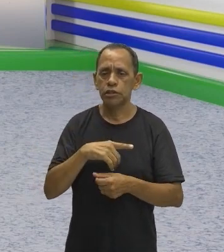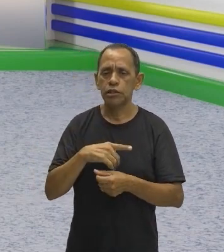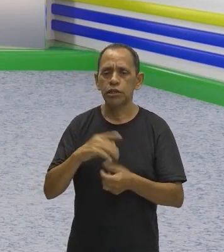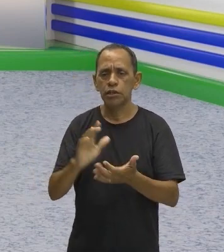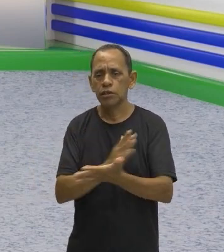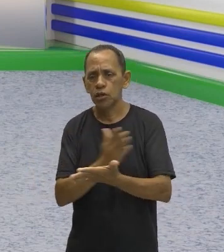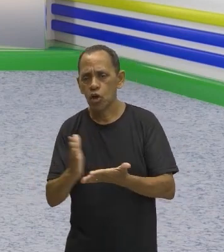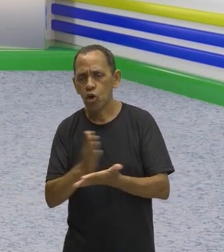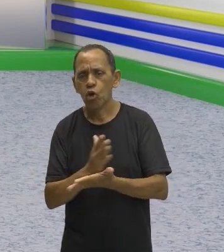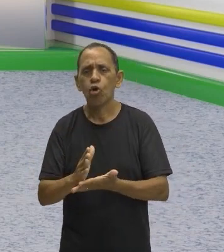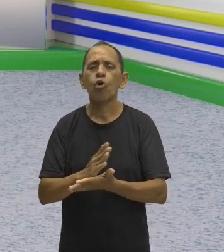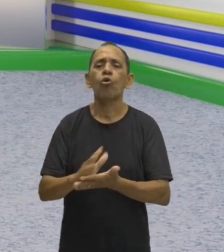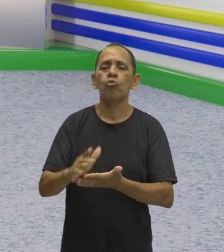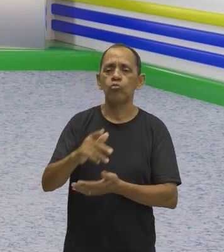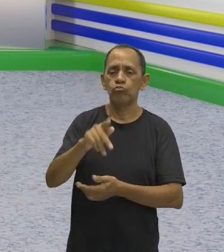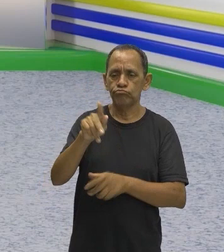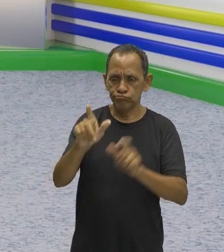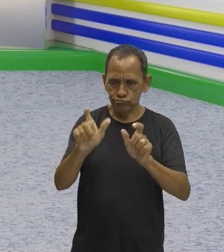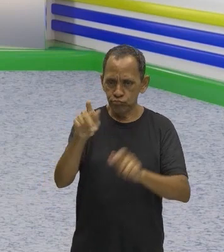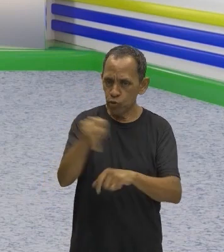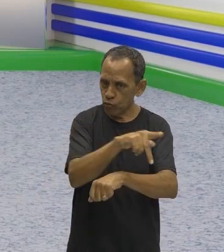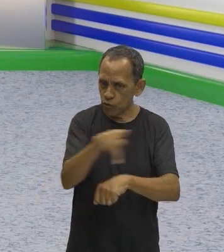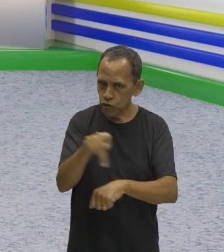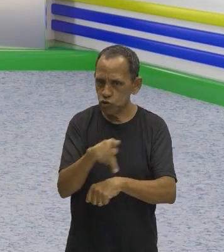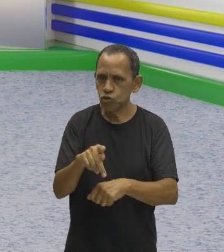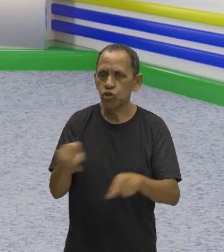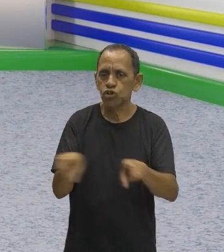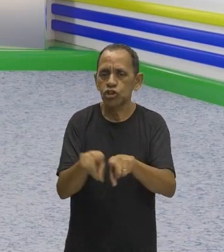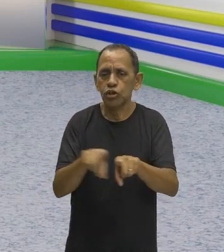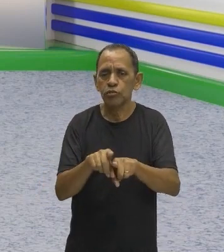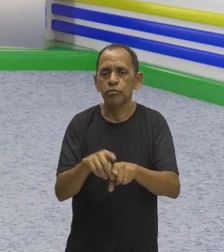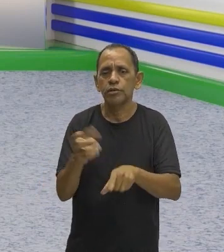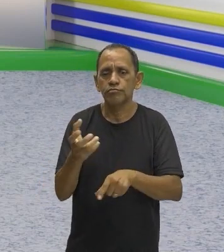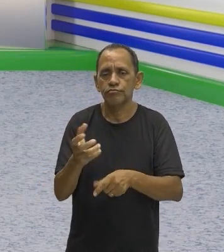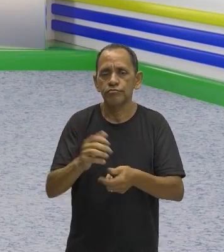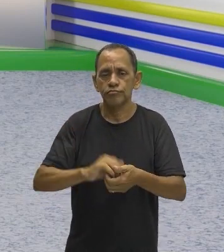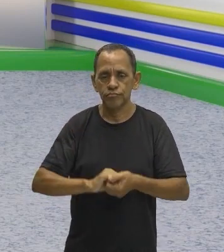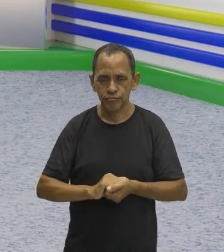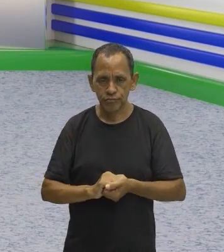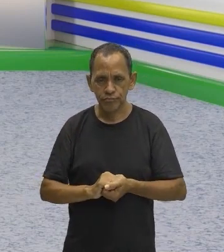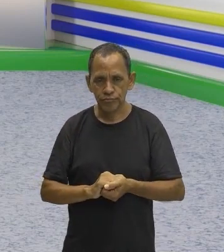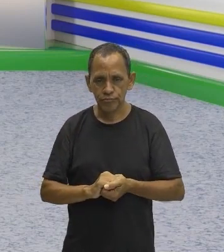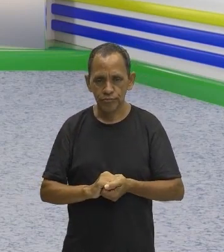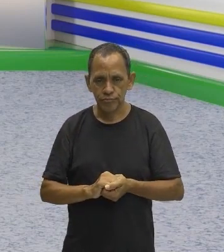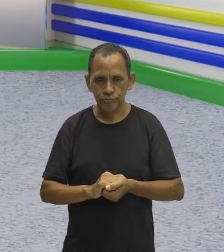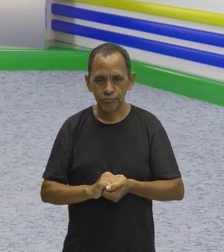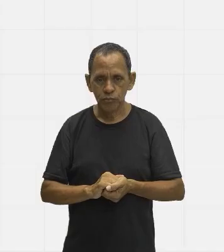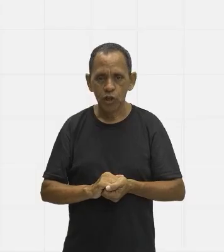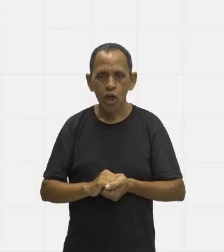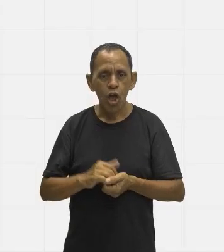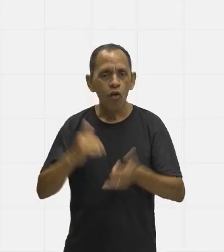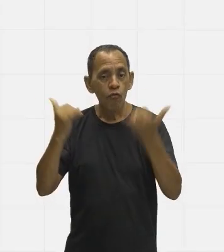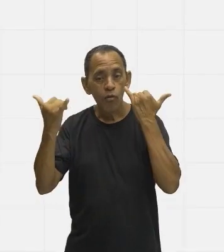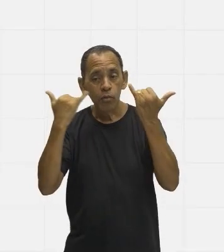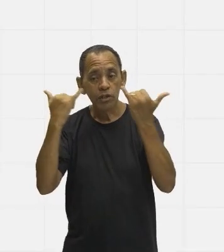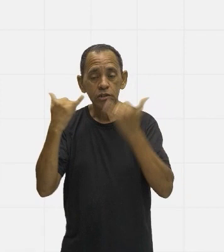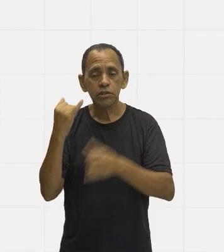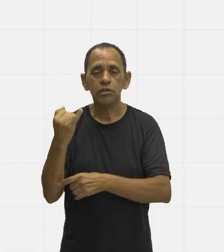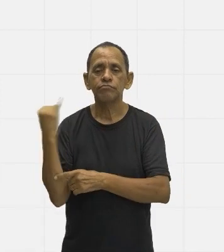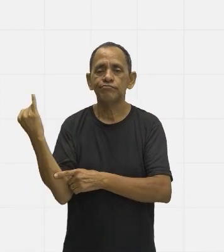esse encaminhamento desse material. Exatamente. Olha só, gente, uma informação importante, olha, fique